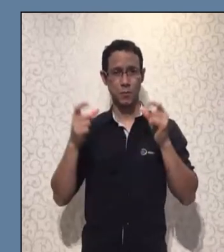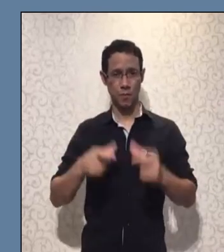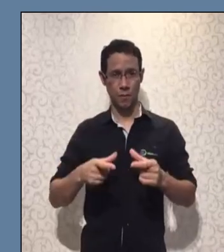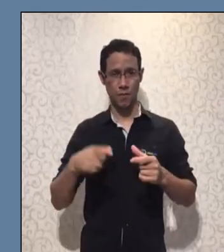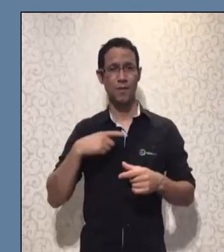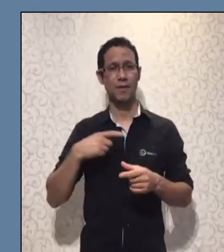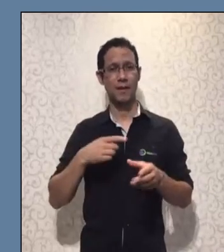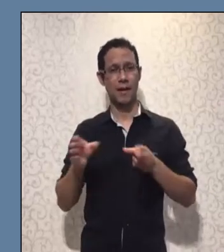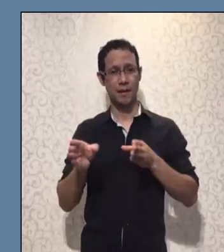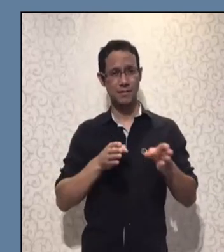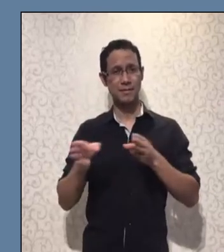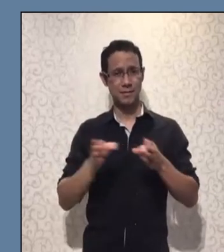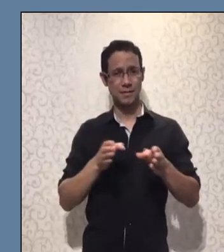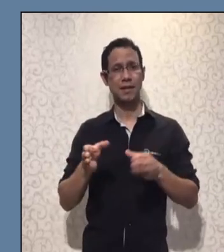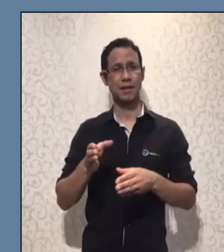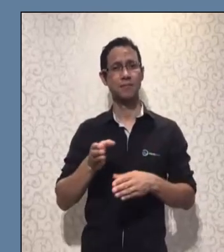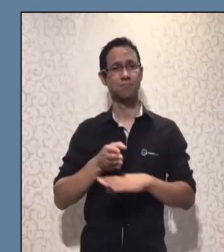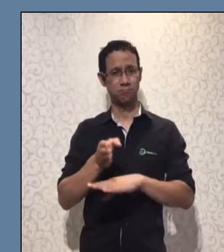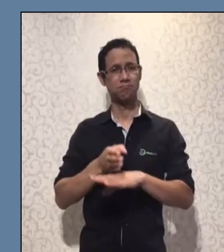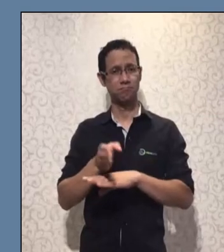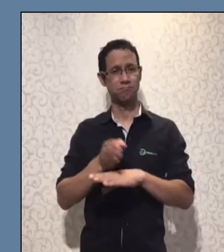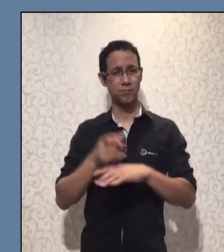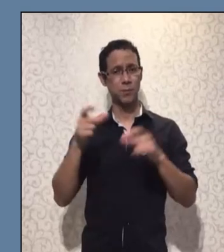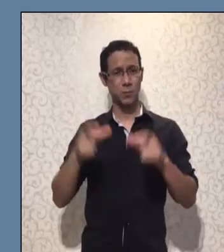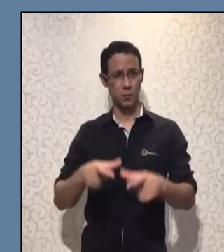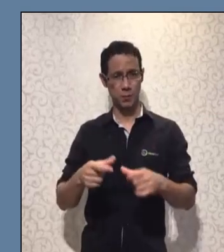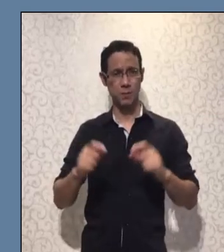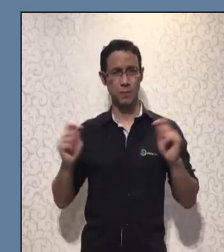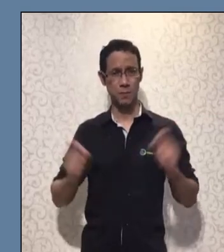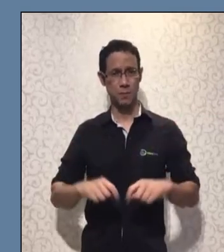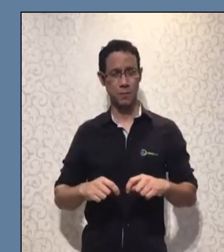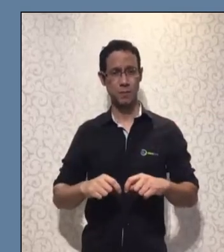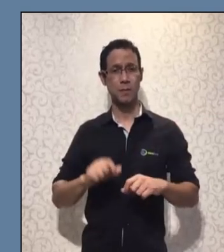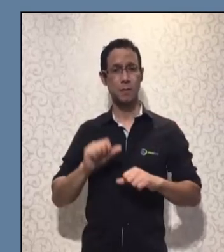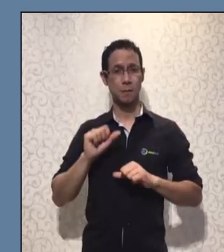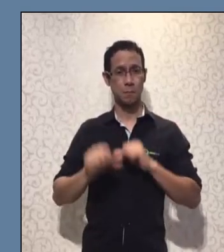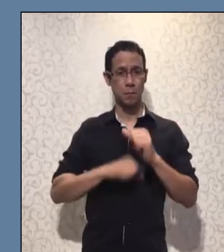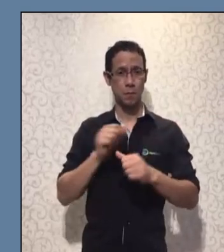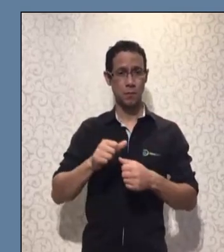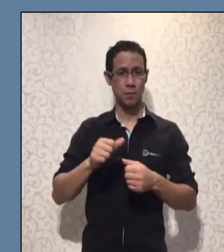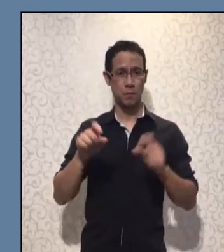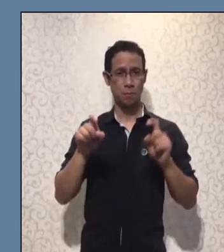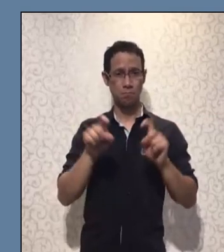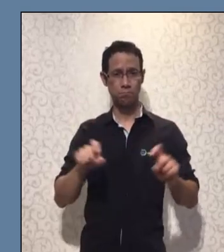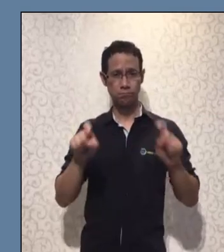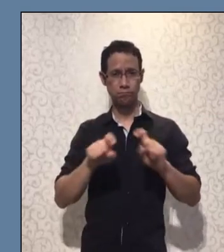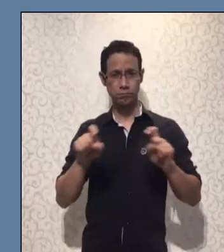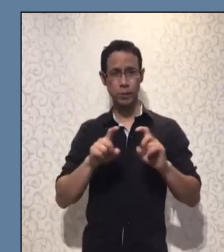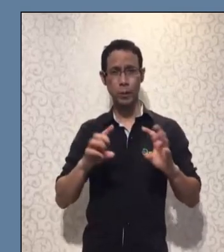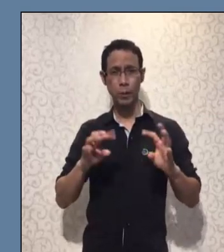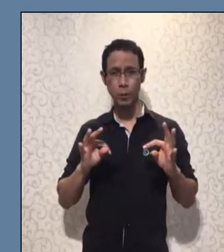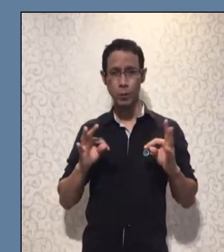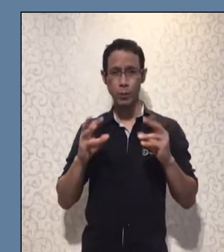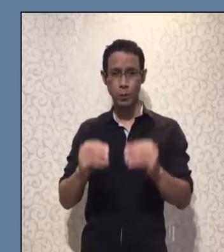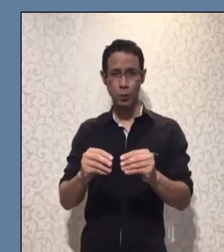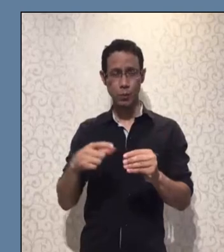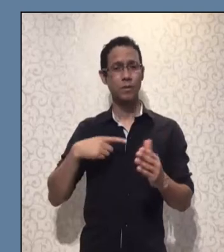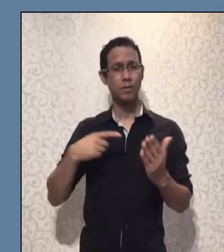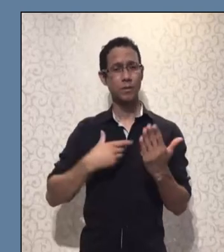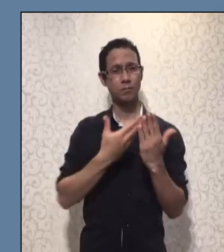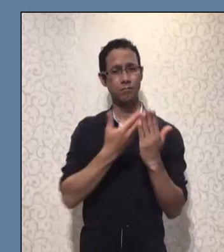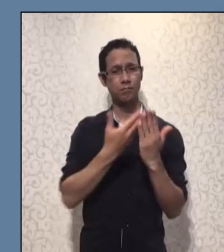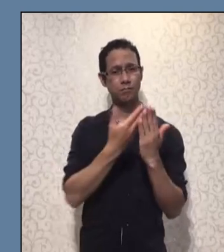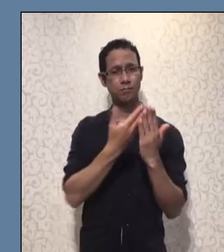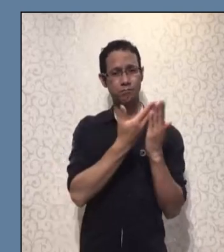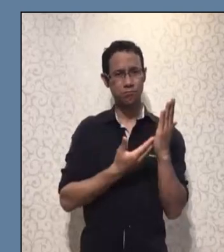local, e nos preocupamos em digitalizar todo o acervo, ter fichas consistentes,